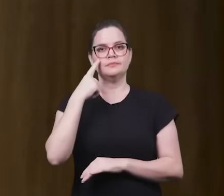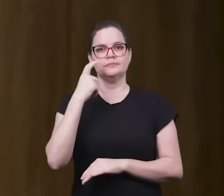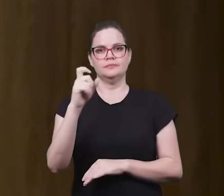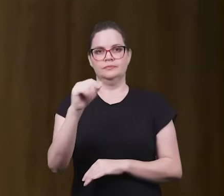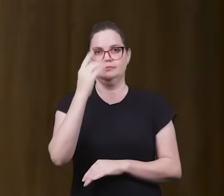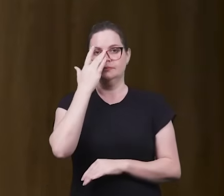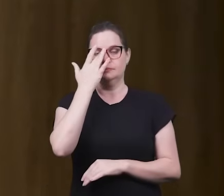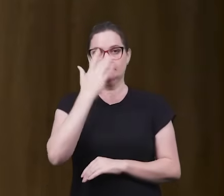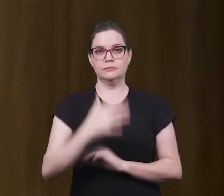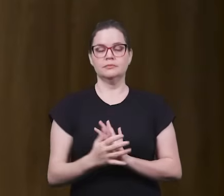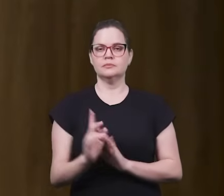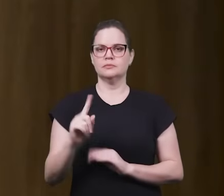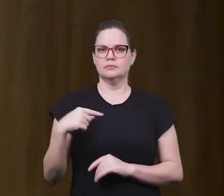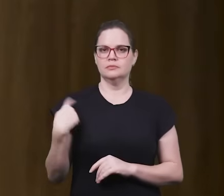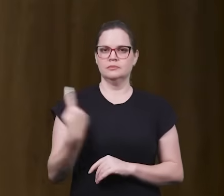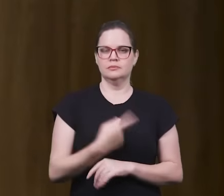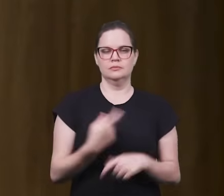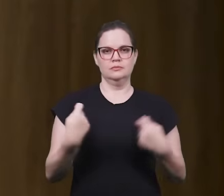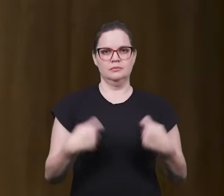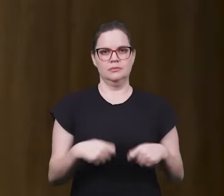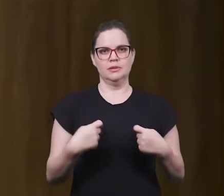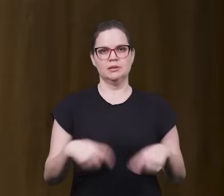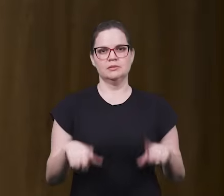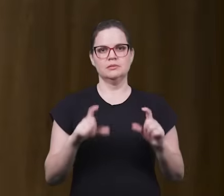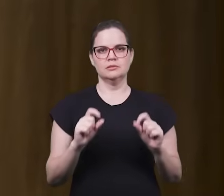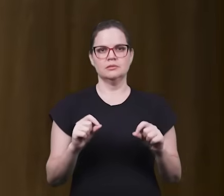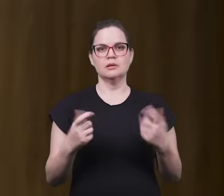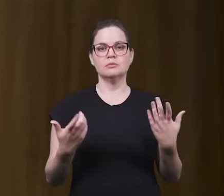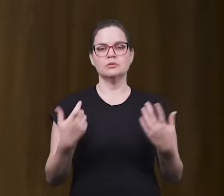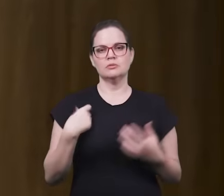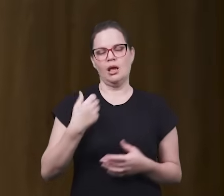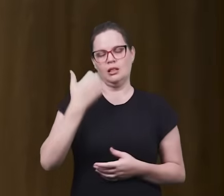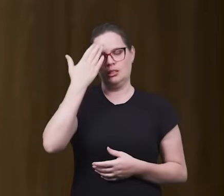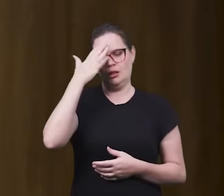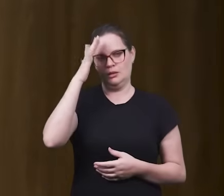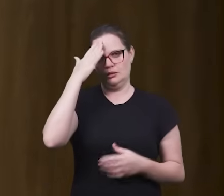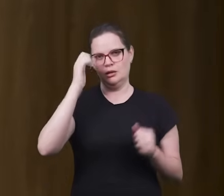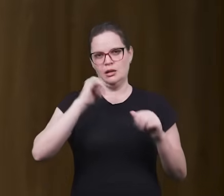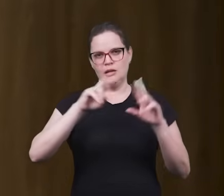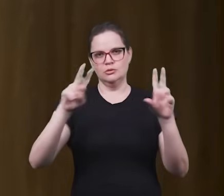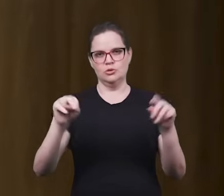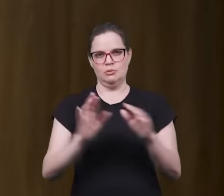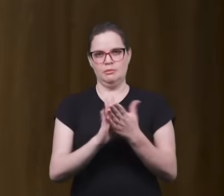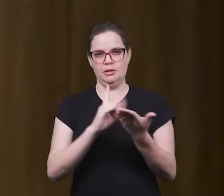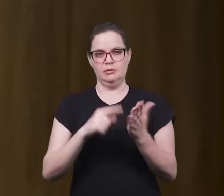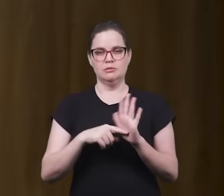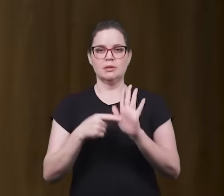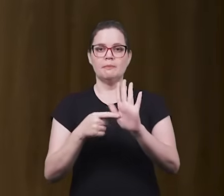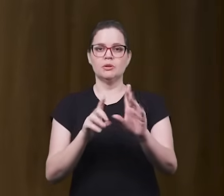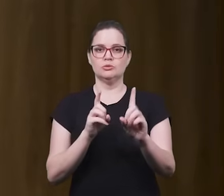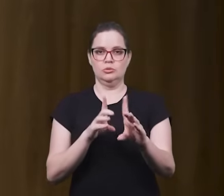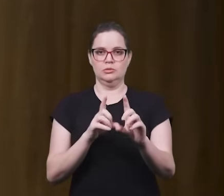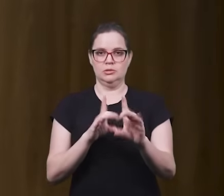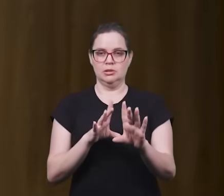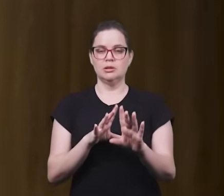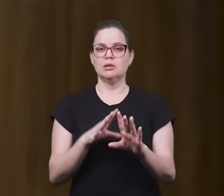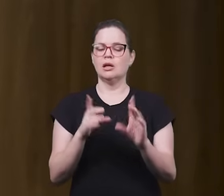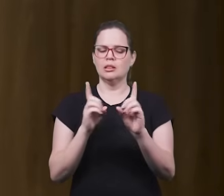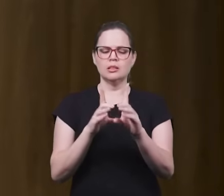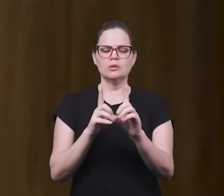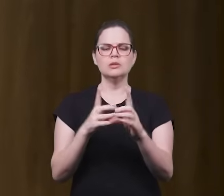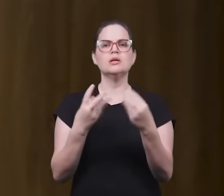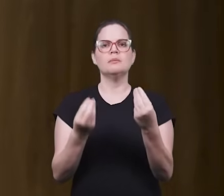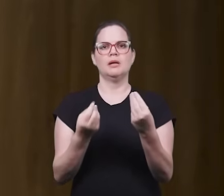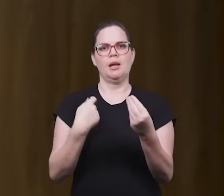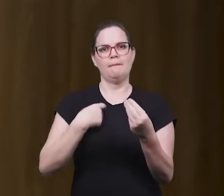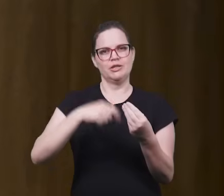Nós temos que guardar a palavra, irmãos, os ouvintes. A doutrina, ela vem para